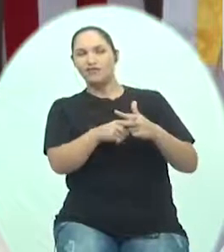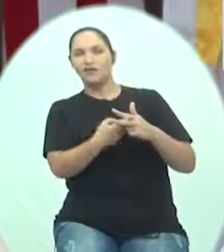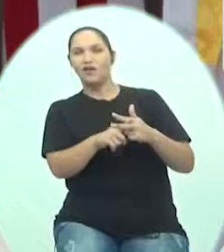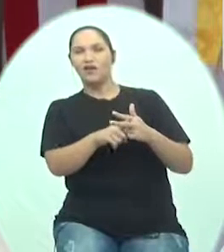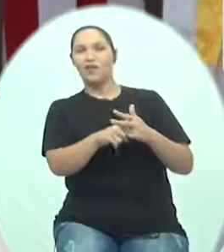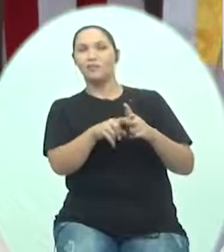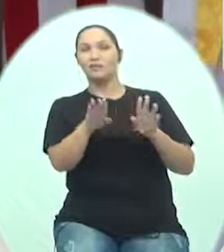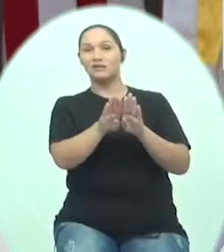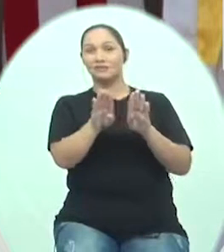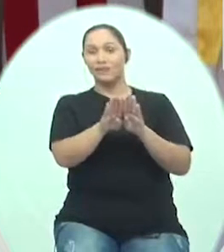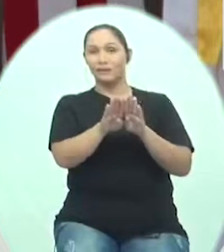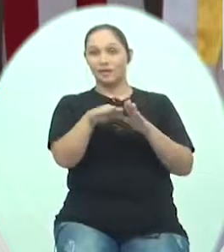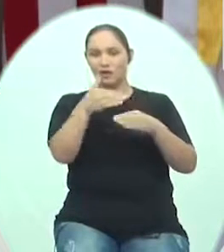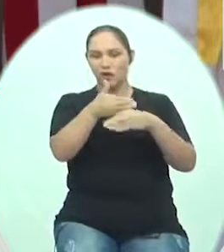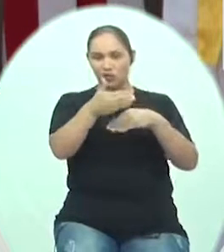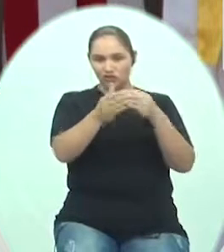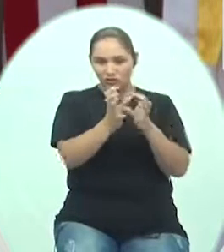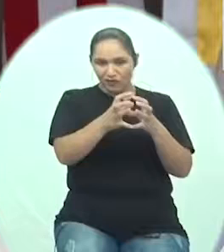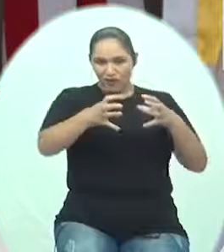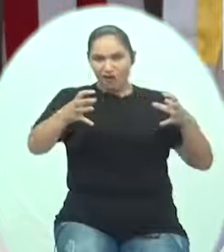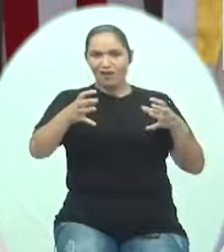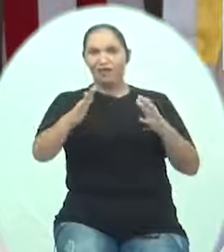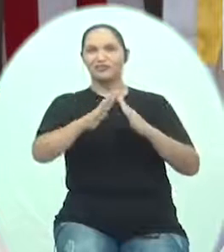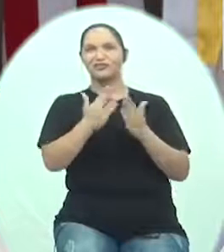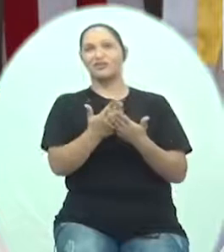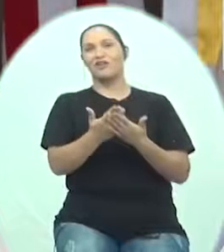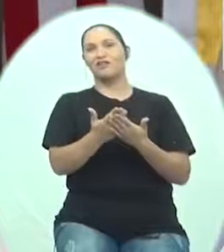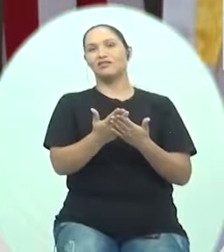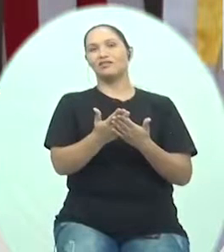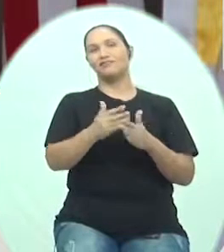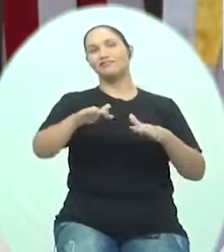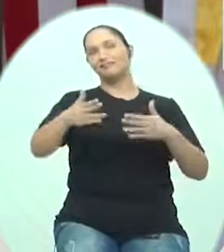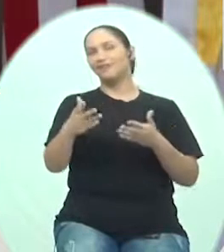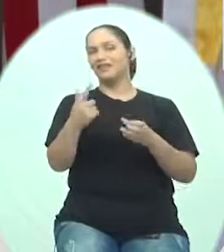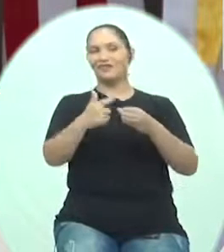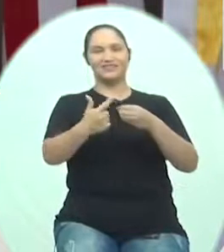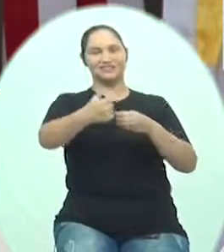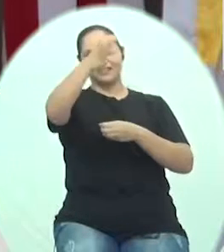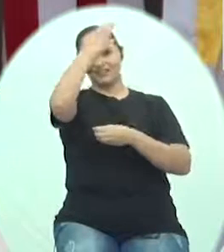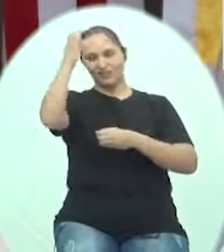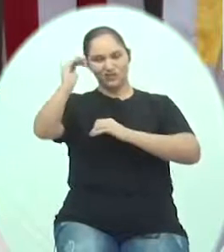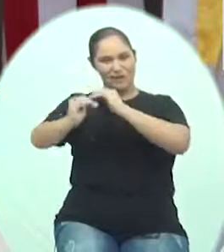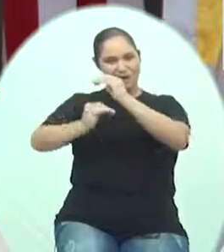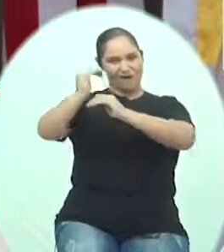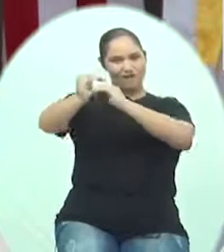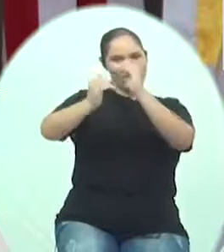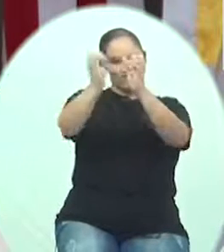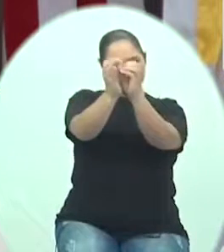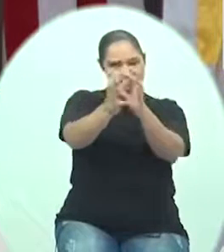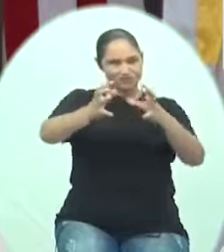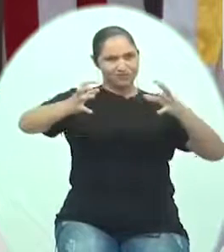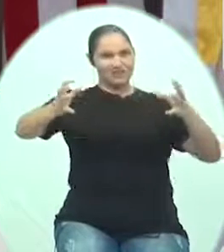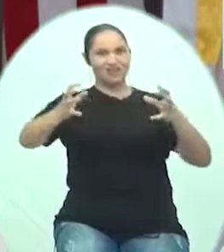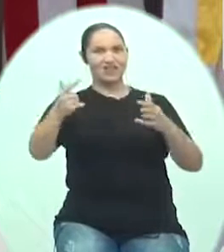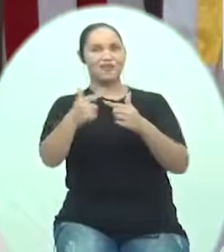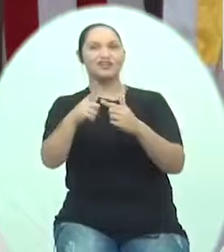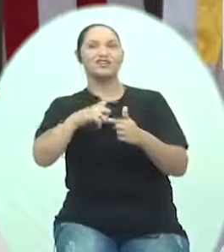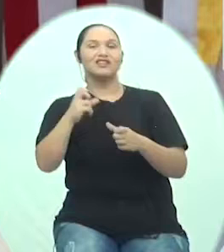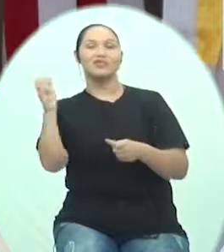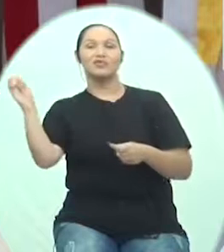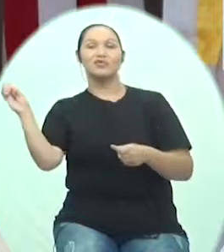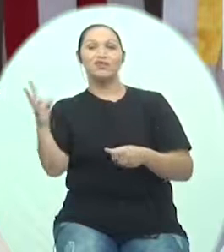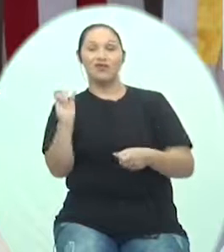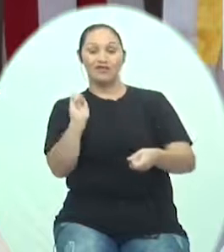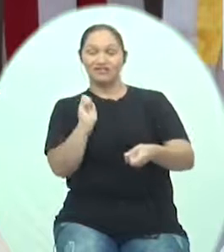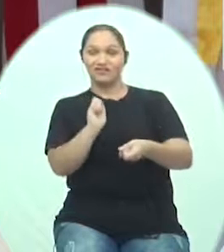ser provavelmente vai ser inaugurado aí no mês de março abril então crisula cresce eh é é novos empregos é novas vagas de creche